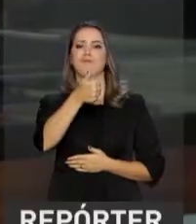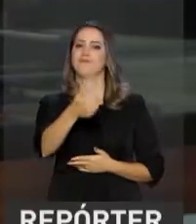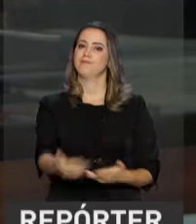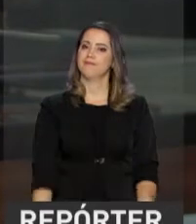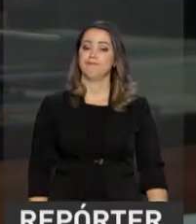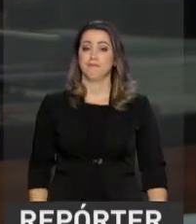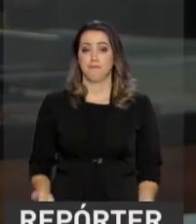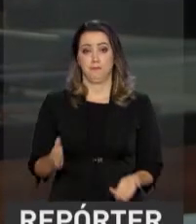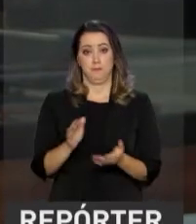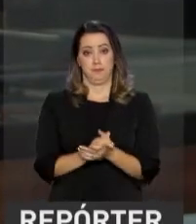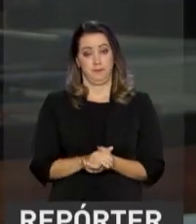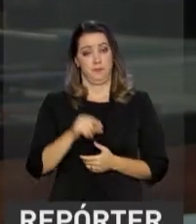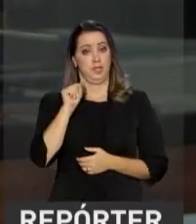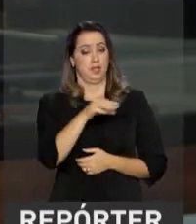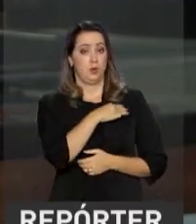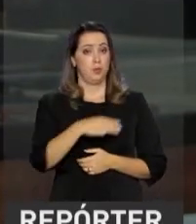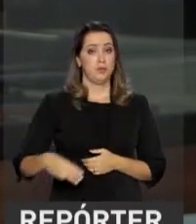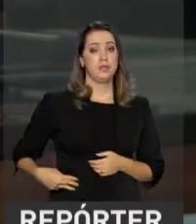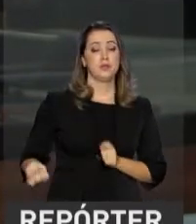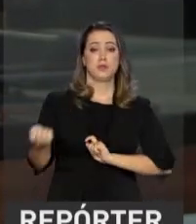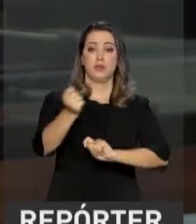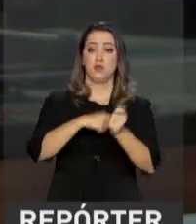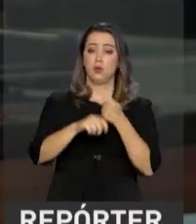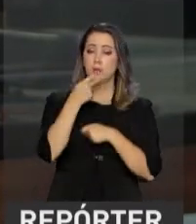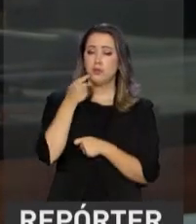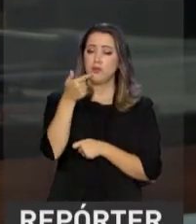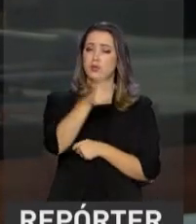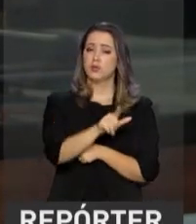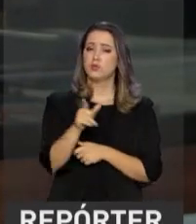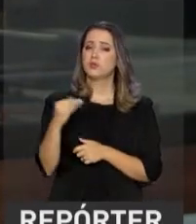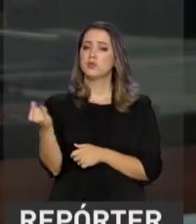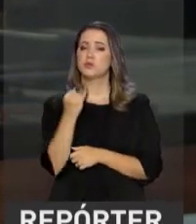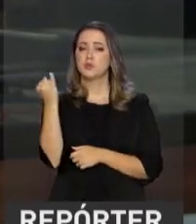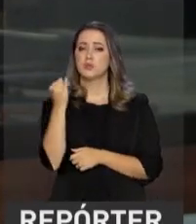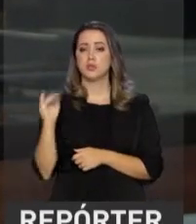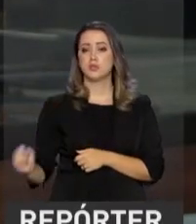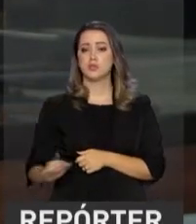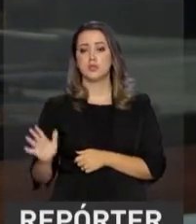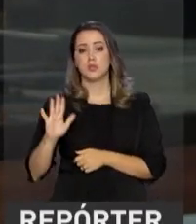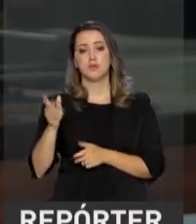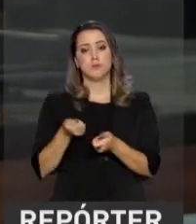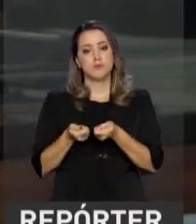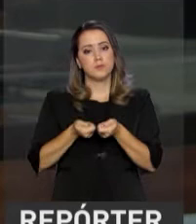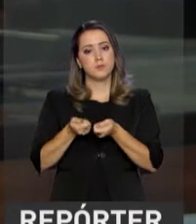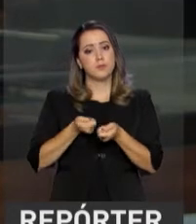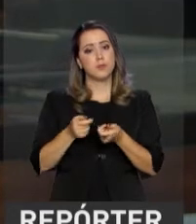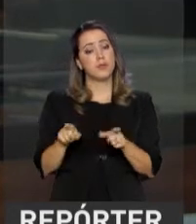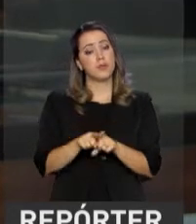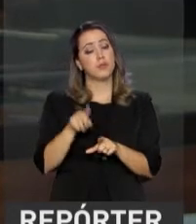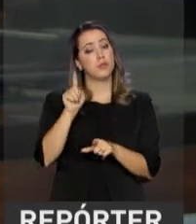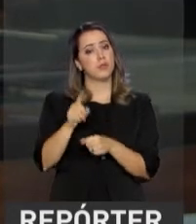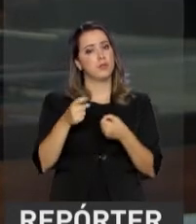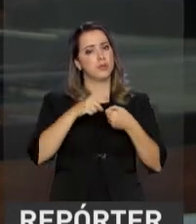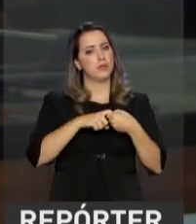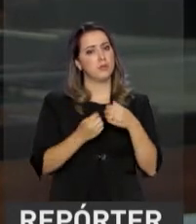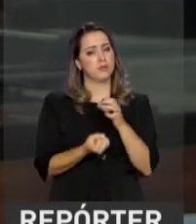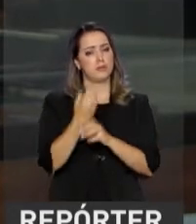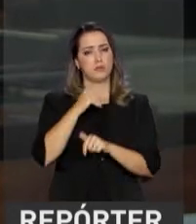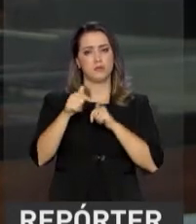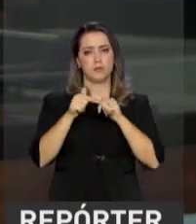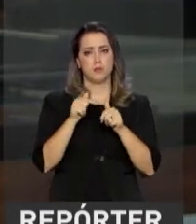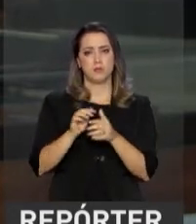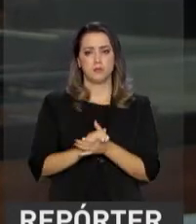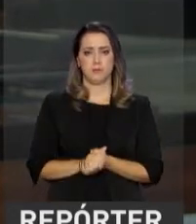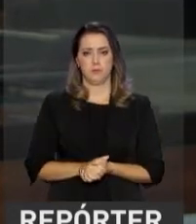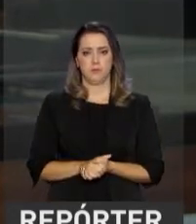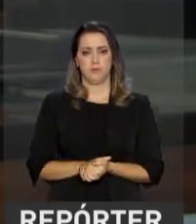O ministro da Fazenda, Henrique Meirelles, reforçou que uma das consequências da inflação nesse patamar é a retomada dos empregos no